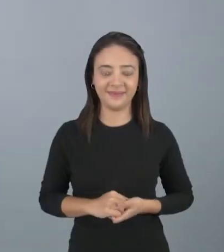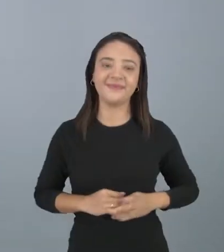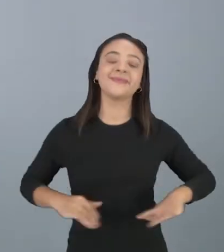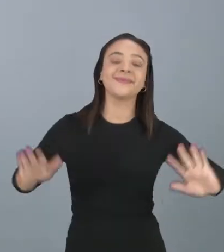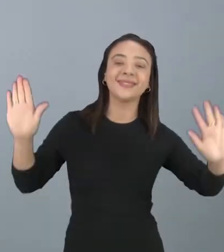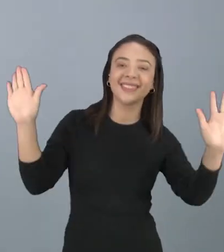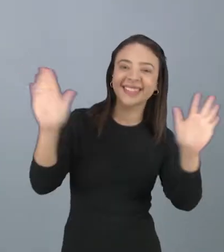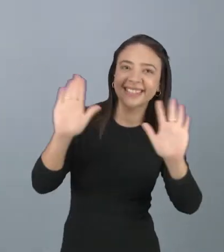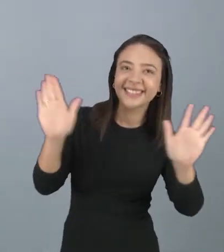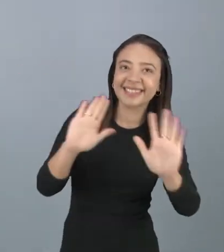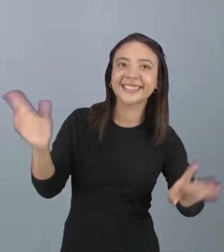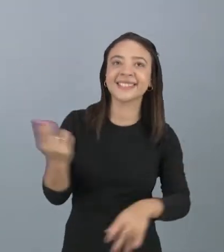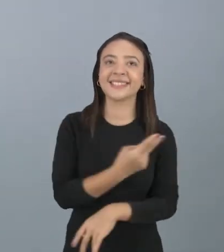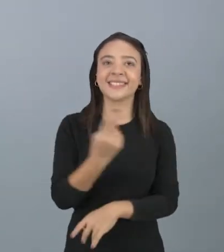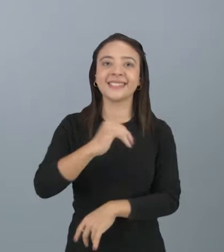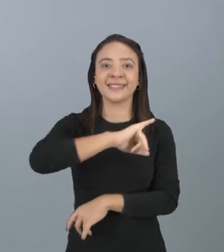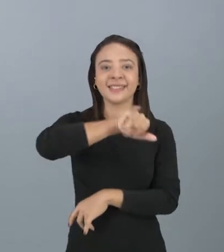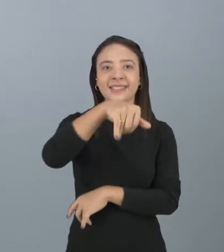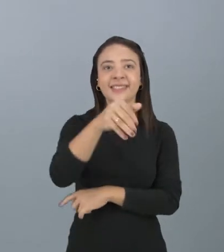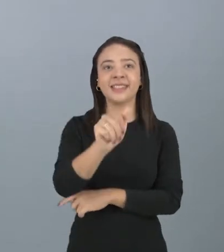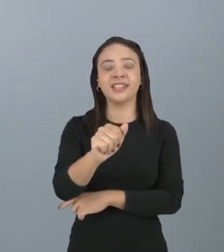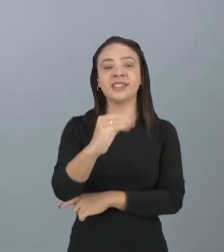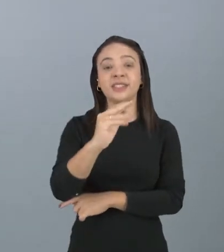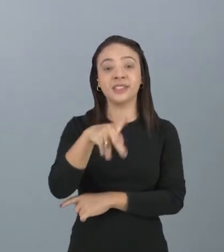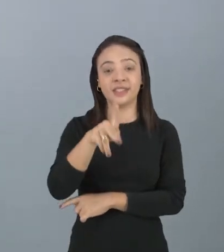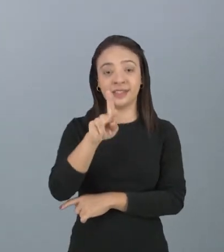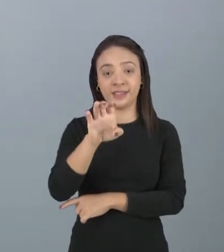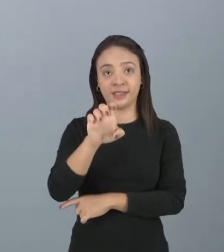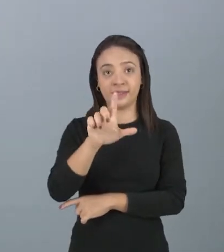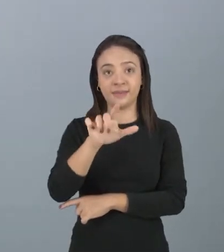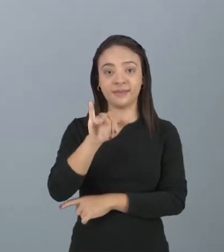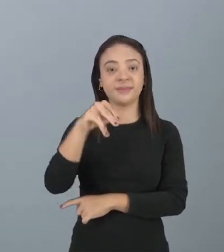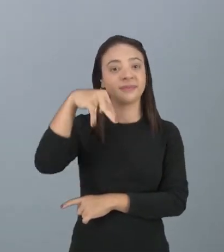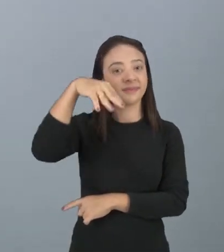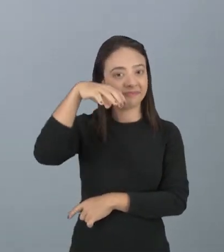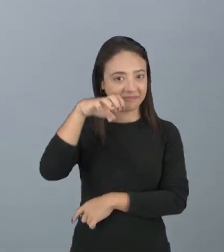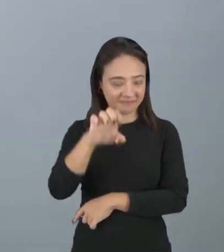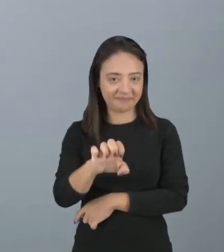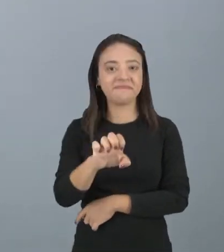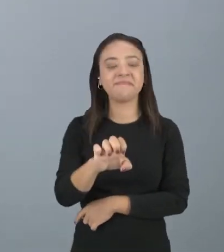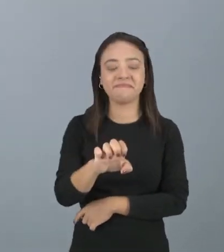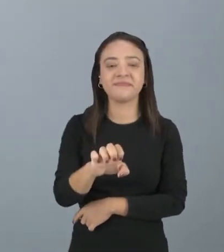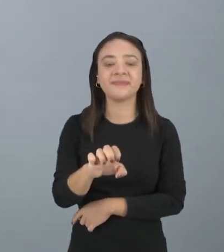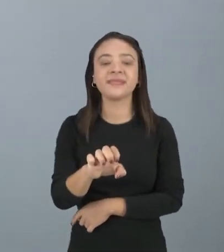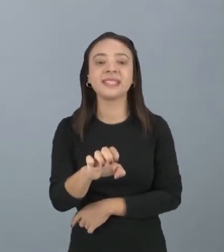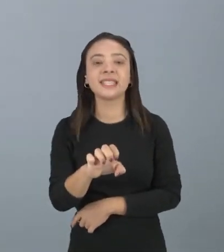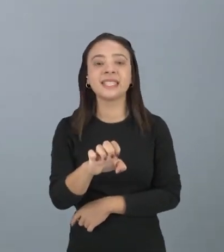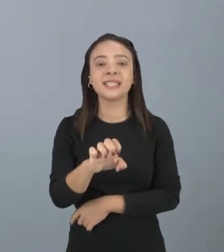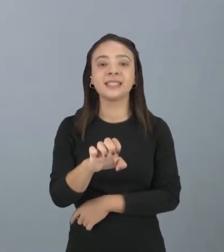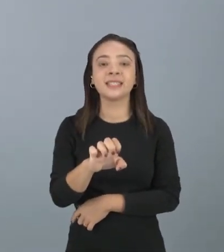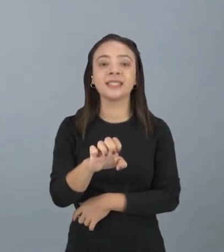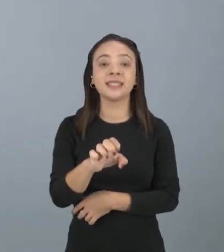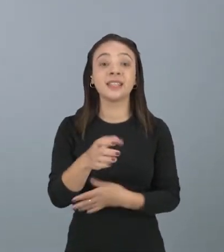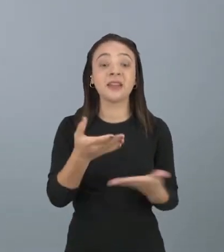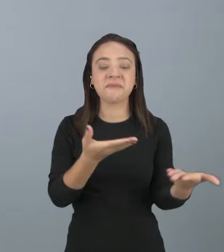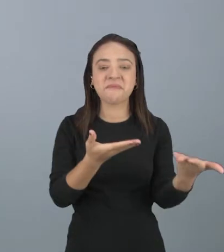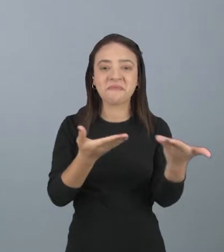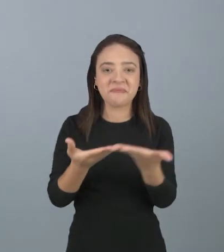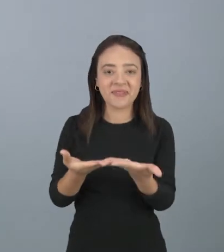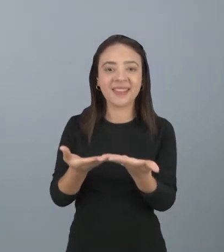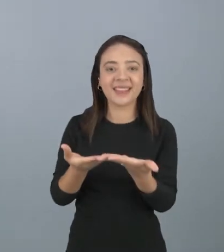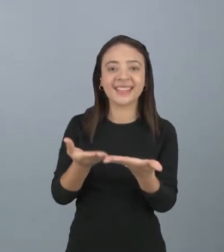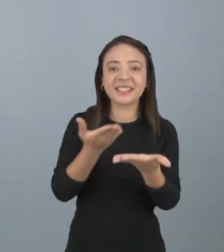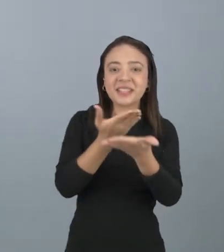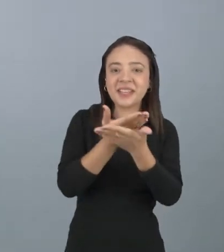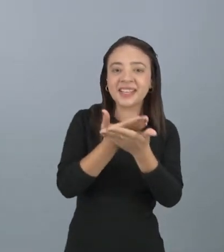Hello guys, my name is Jaqueline and welcome back to our English classes. Olá pessoal, meu nome é Jaqueline e sejam bem-vindos à